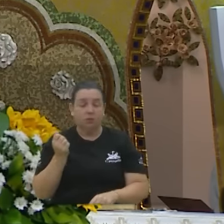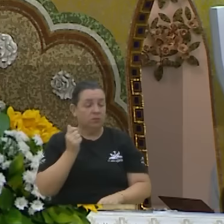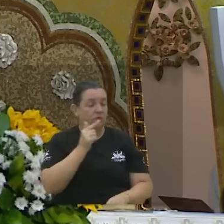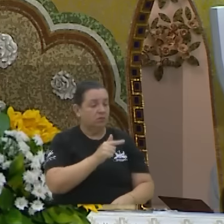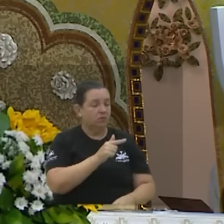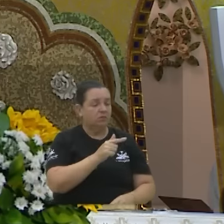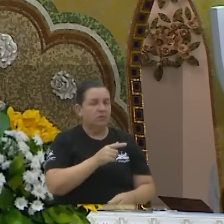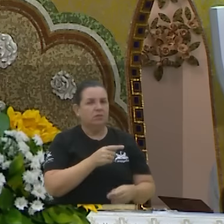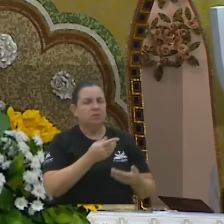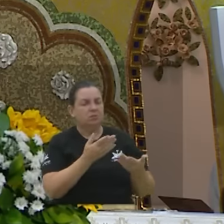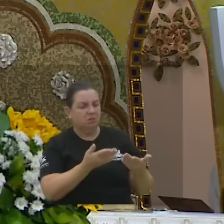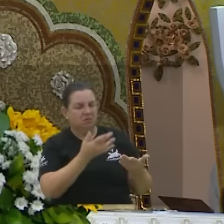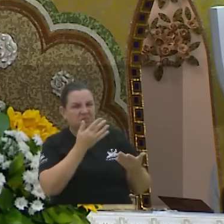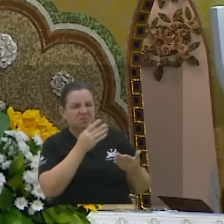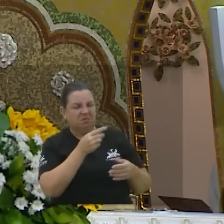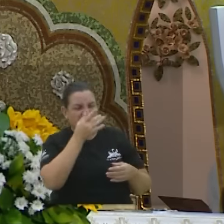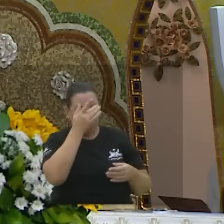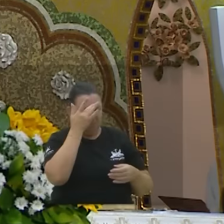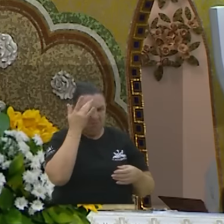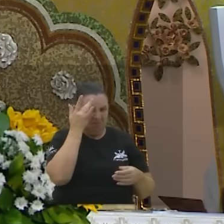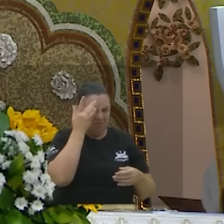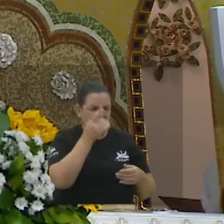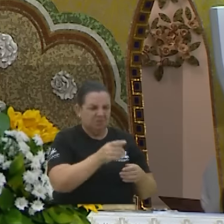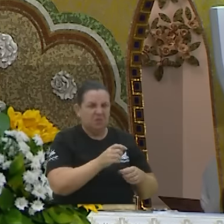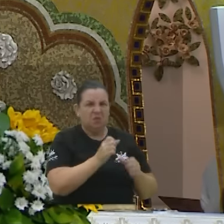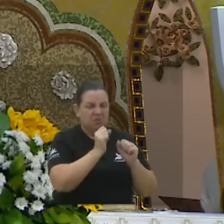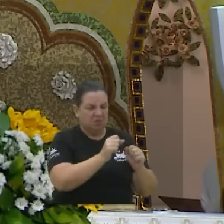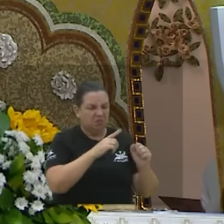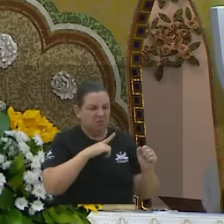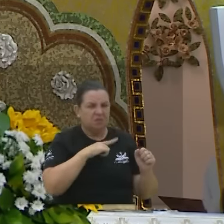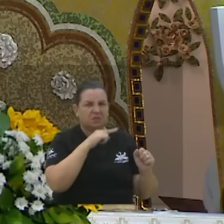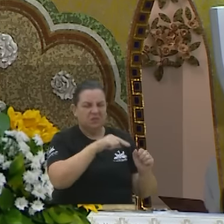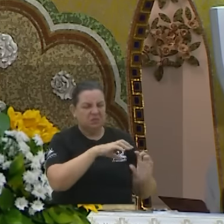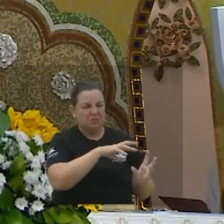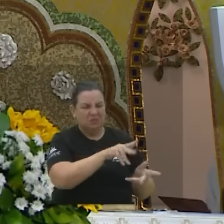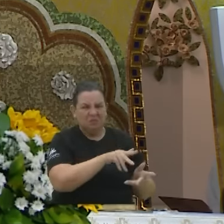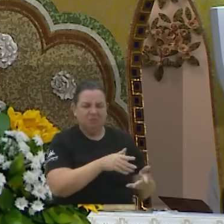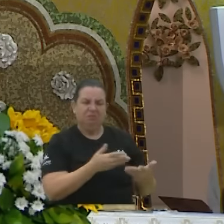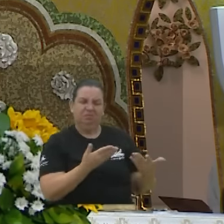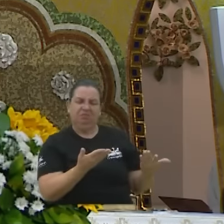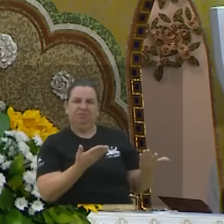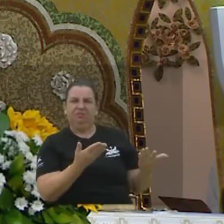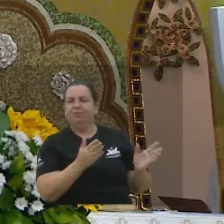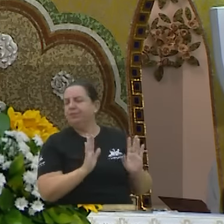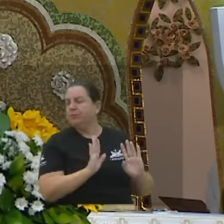do que contar com os poderosos deste mundo.